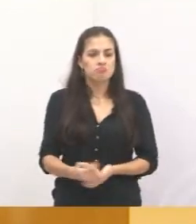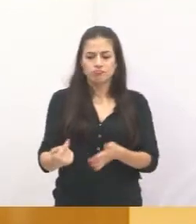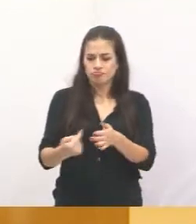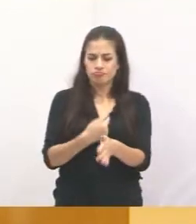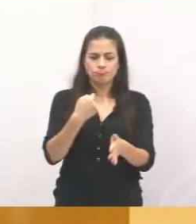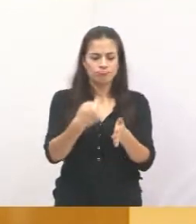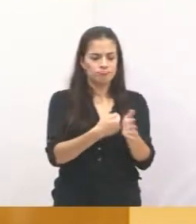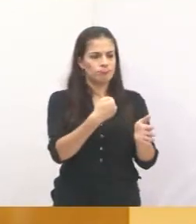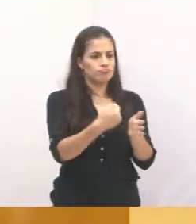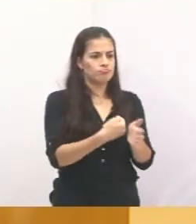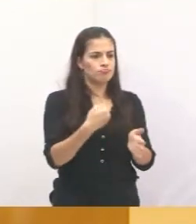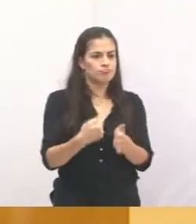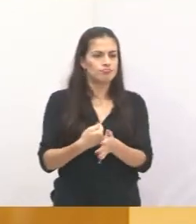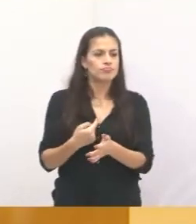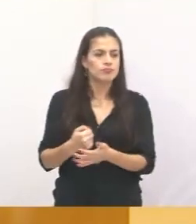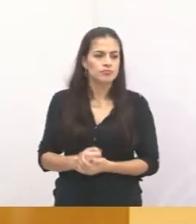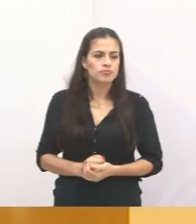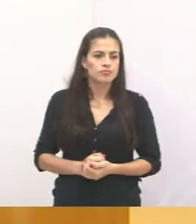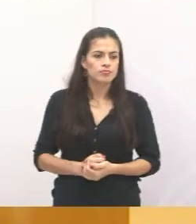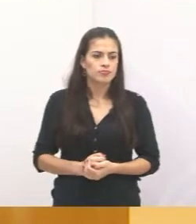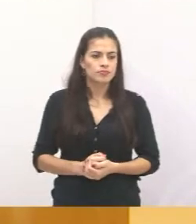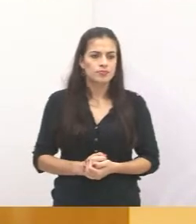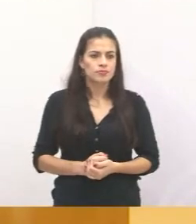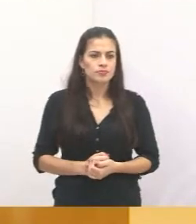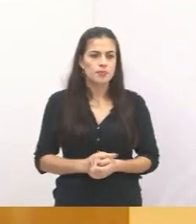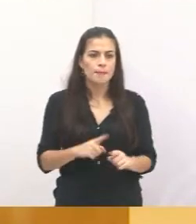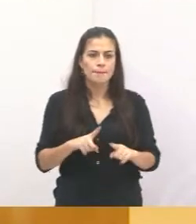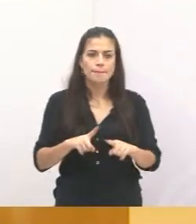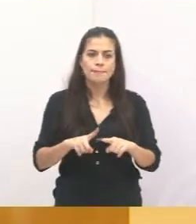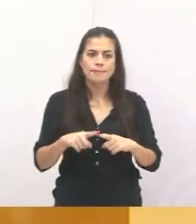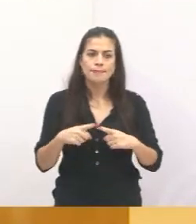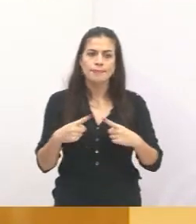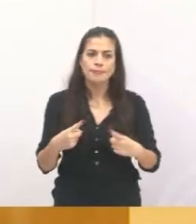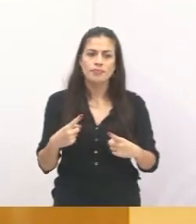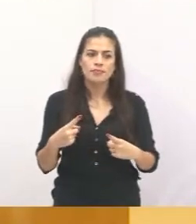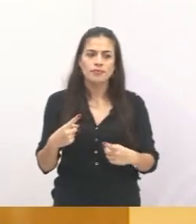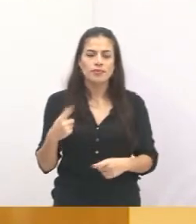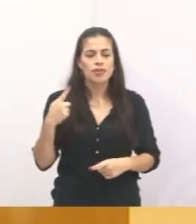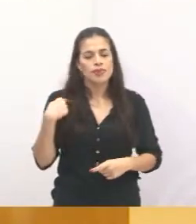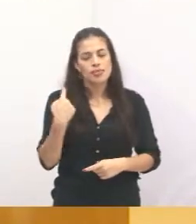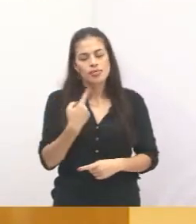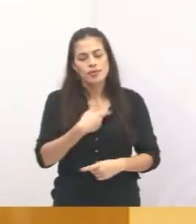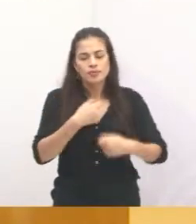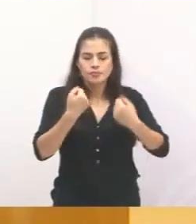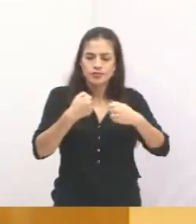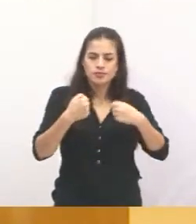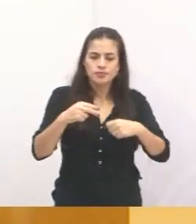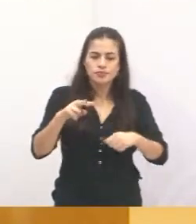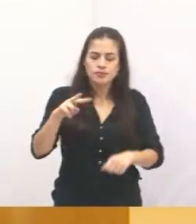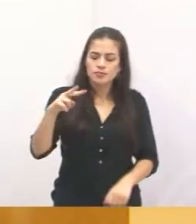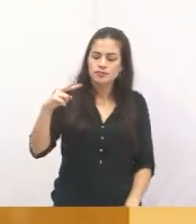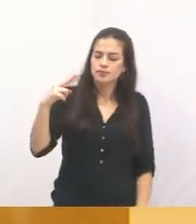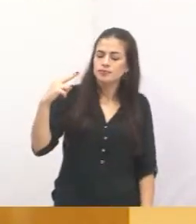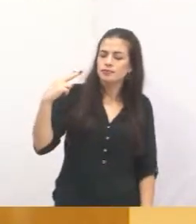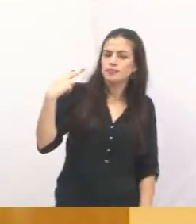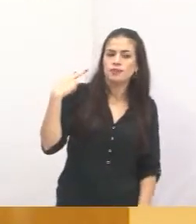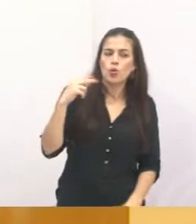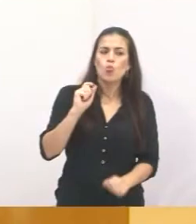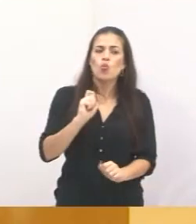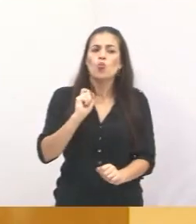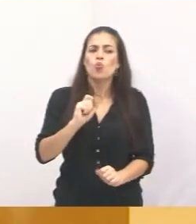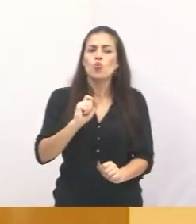casa dessa forma. Mas só que nós temos que olhar para trás, que nós discutimos com o